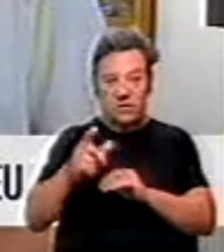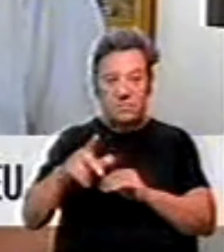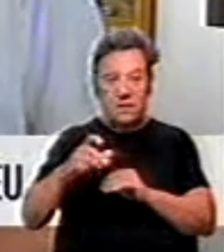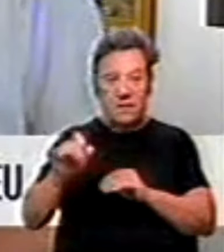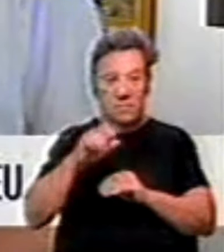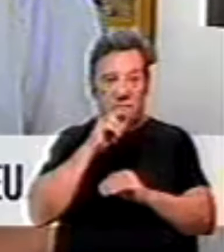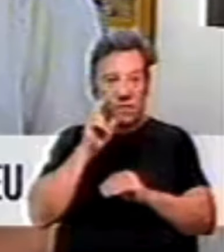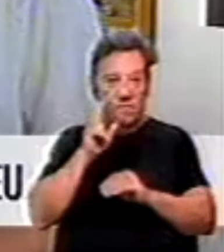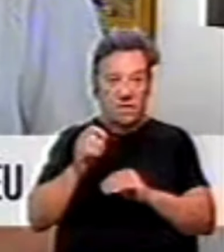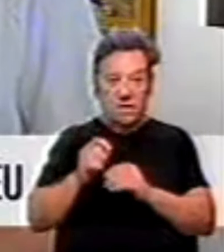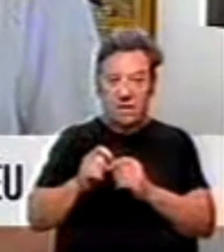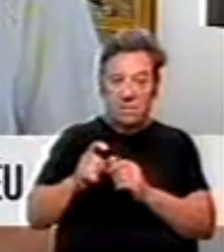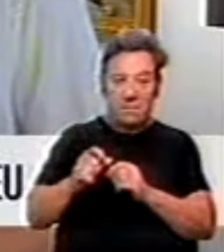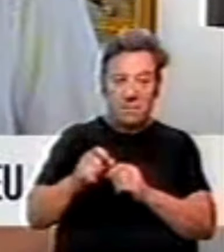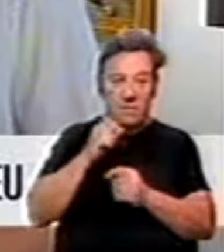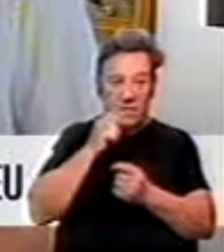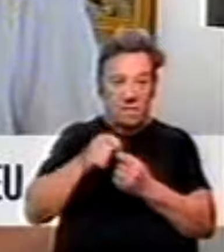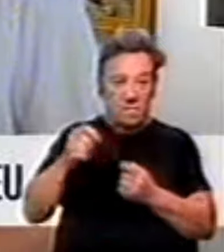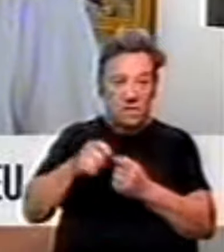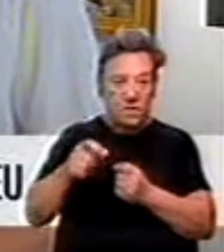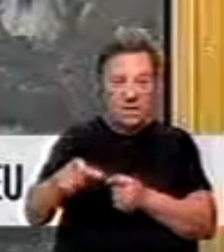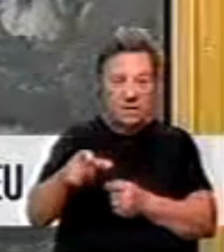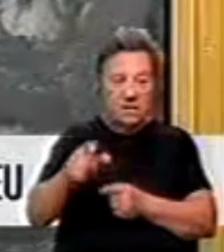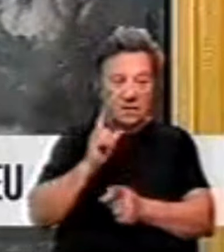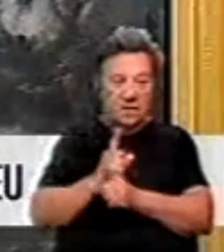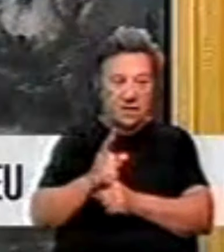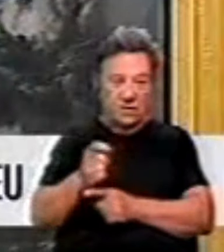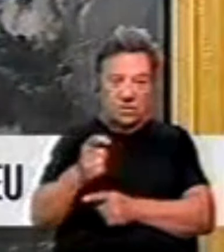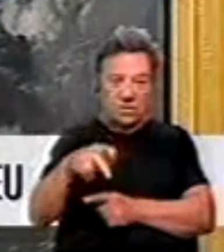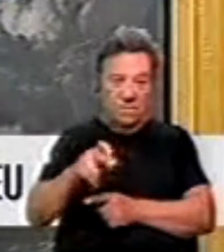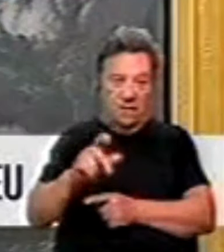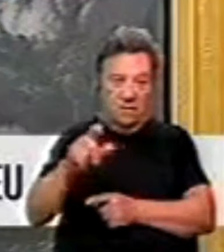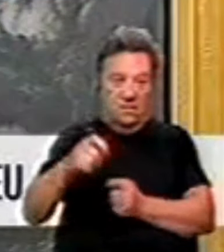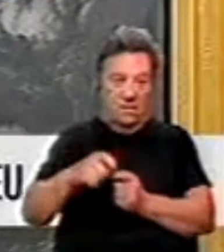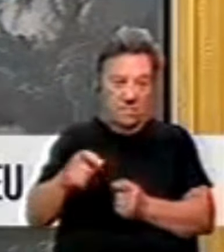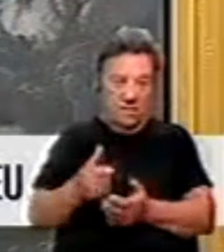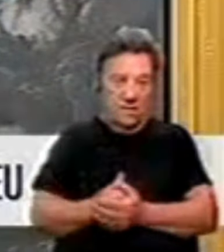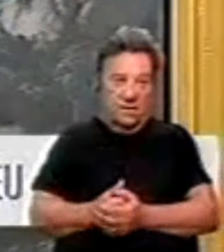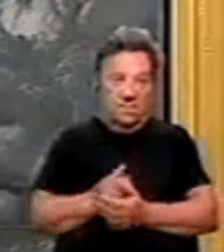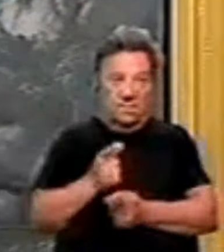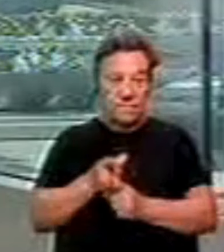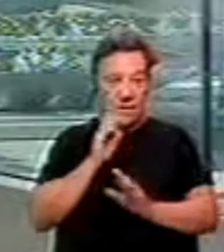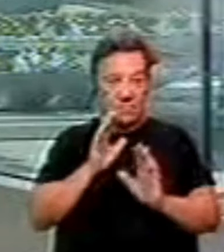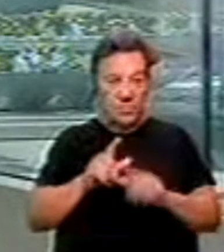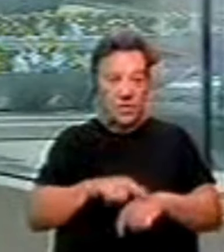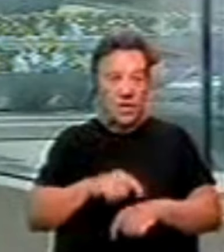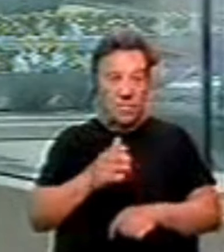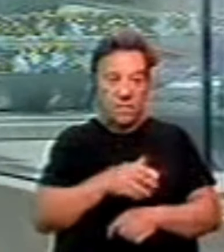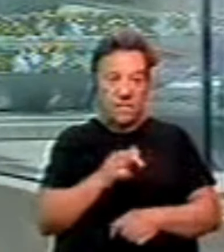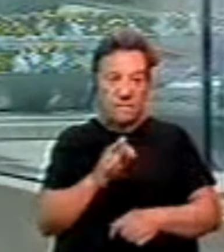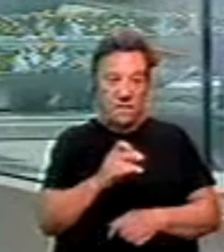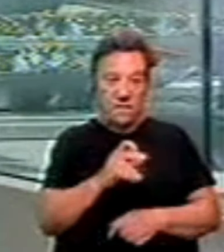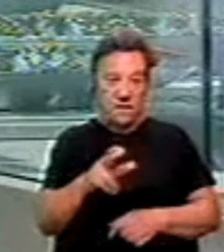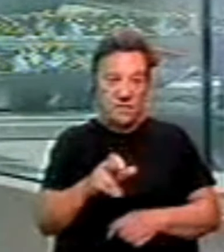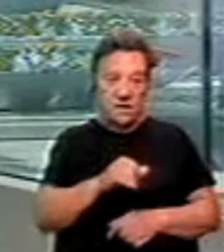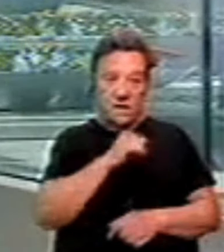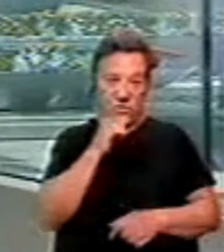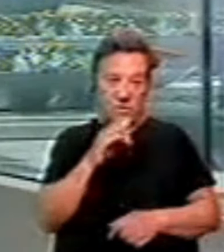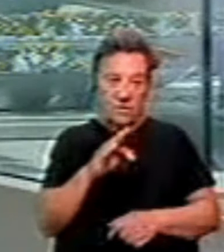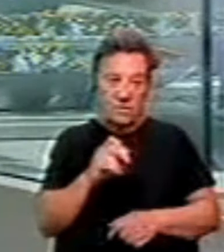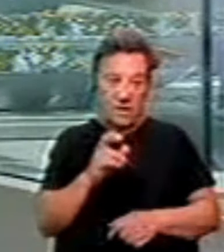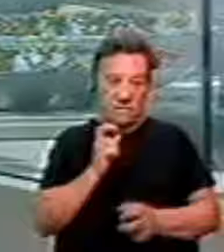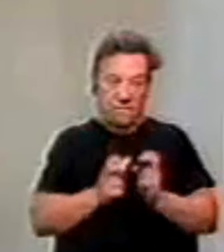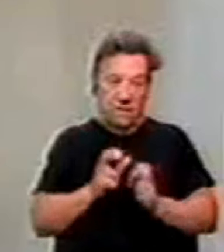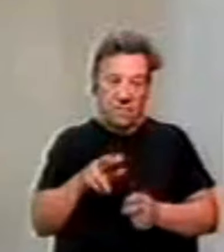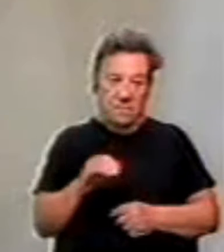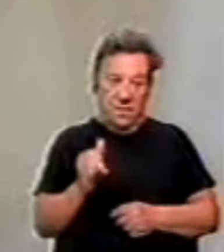e nós podemos ver a espessura desse mesmo esmalte. Na exposição temporária, a faiança azul de safra da fábrica